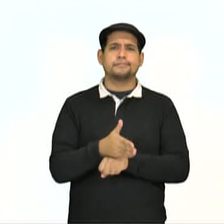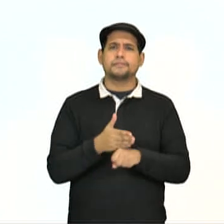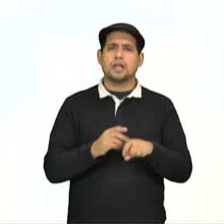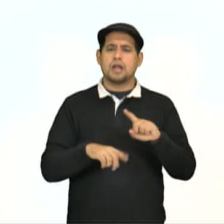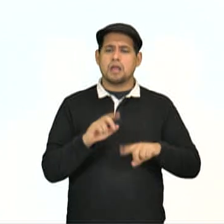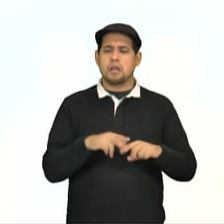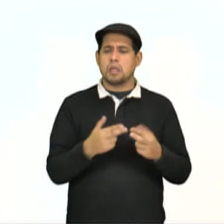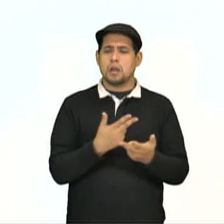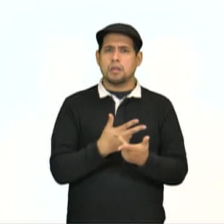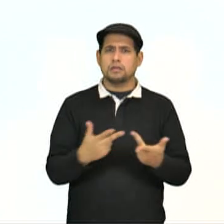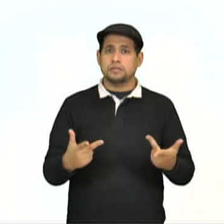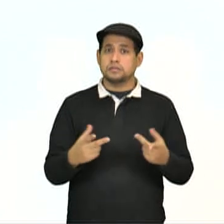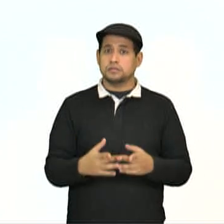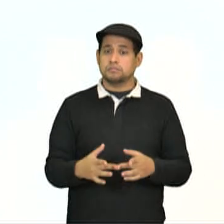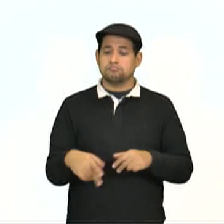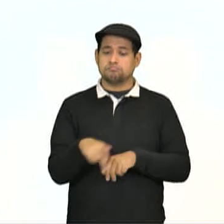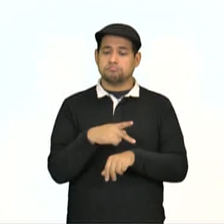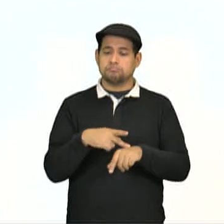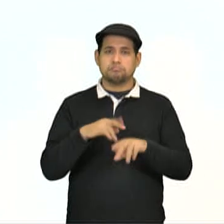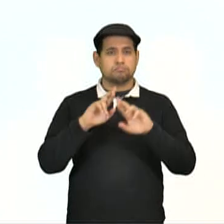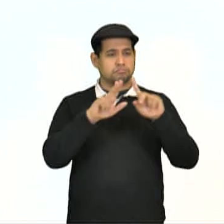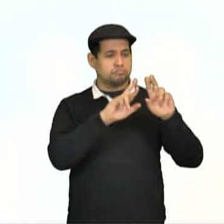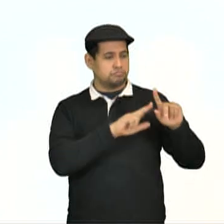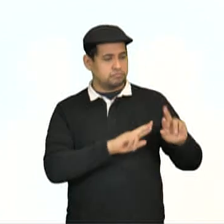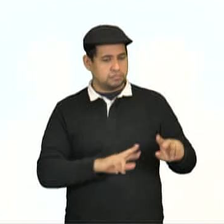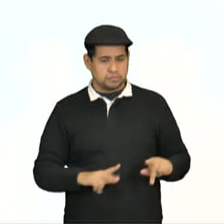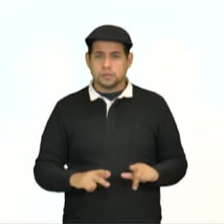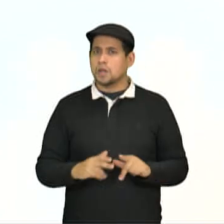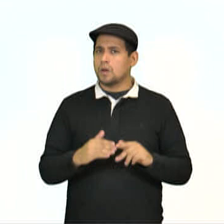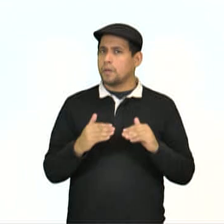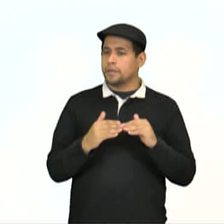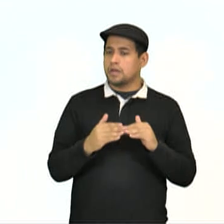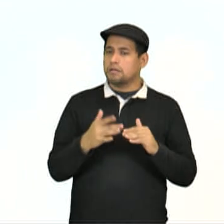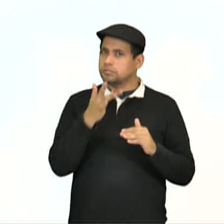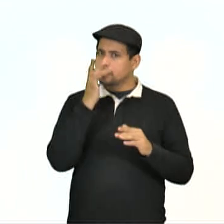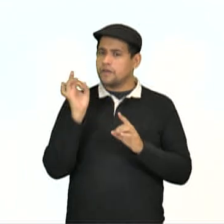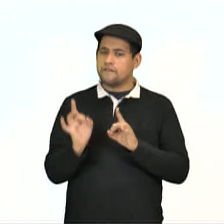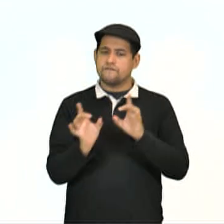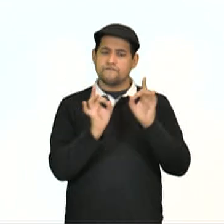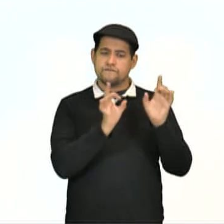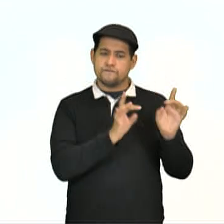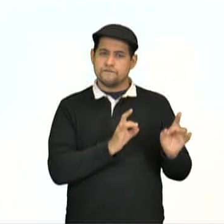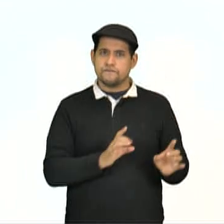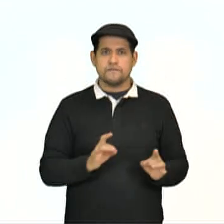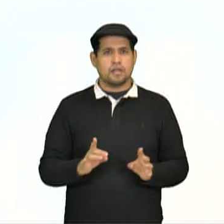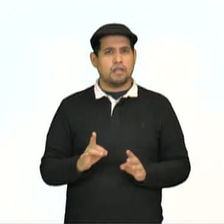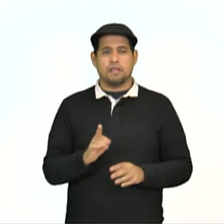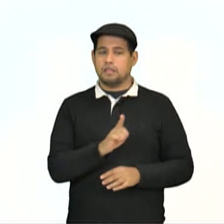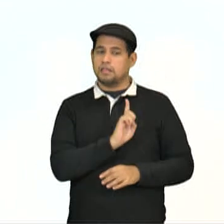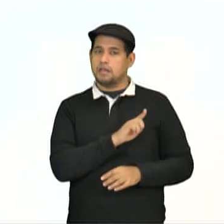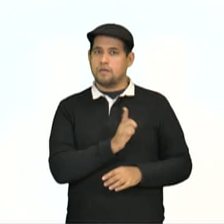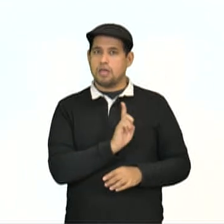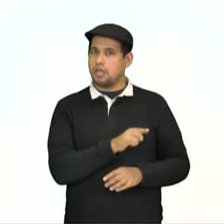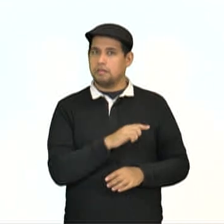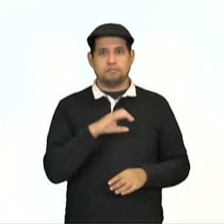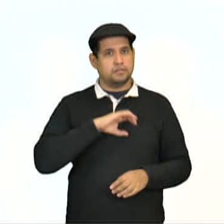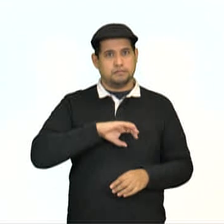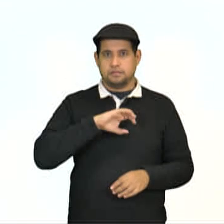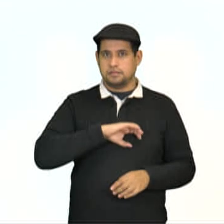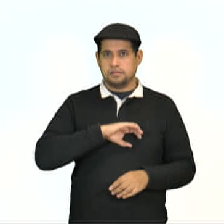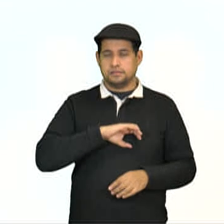e produtos importados para negociar com comerciantes que não eram de origem